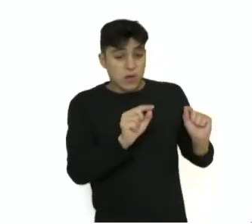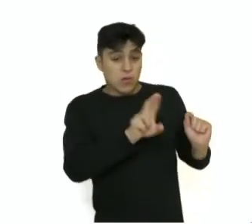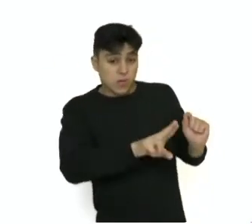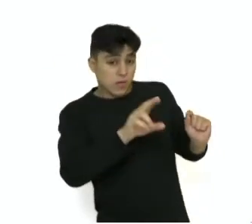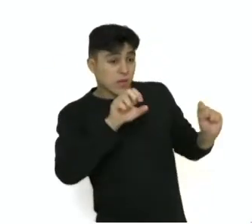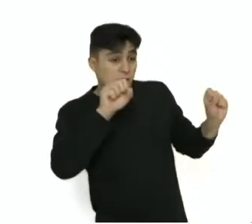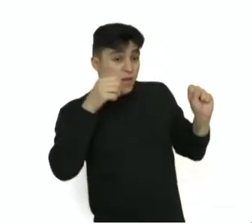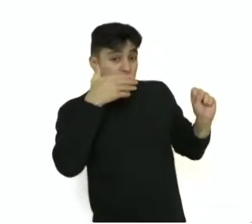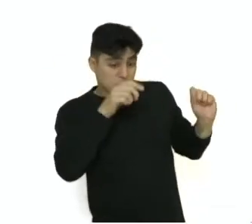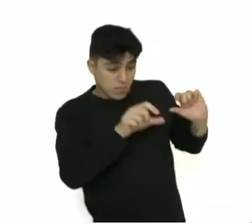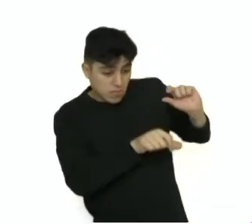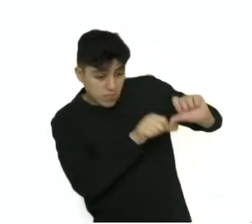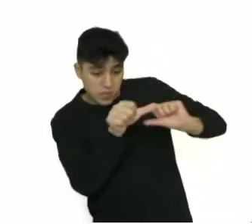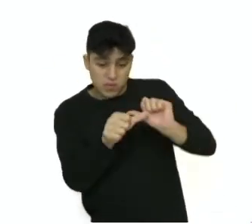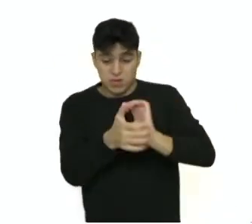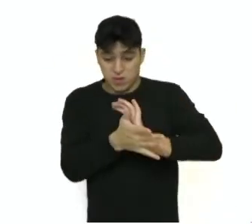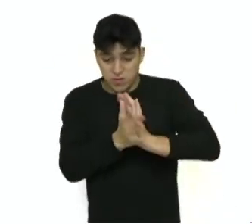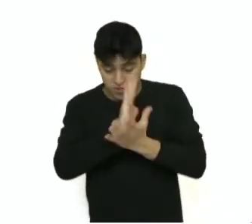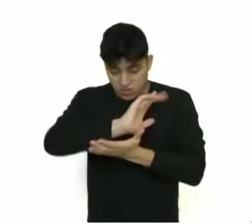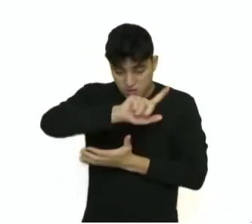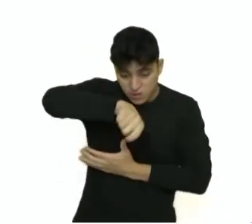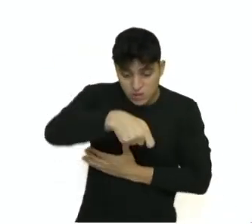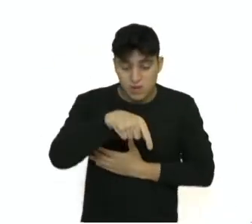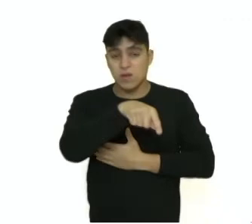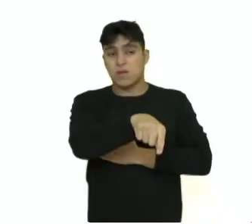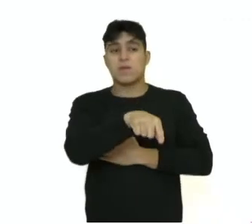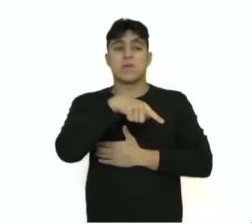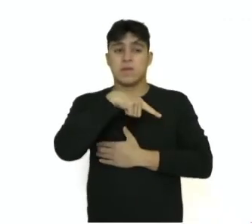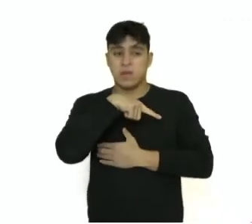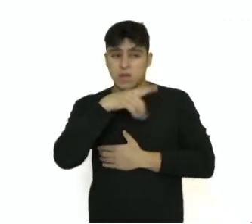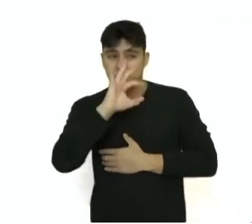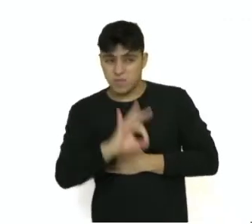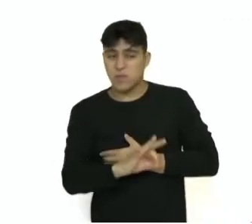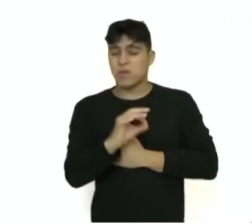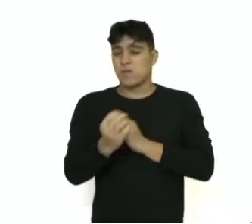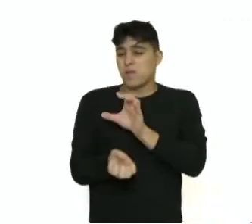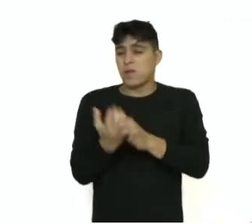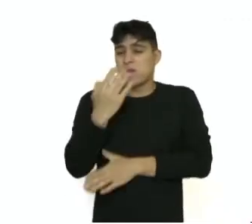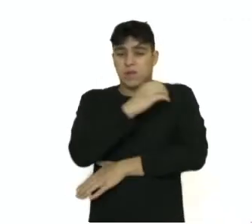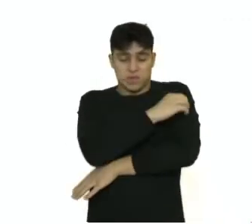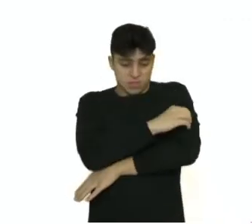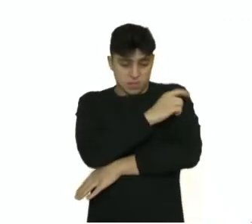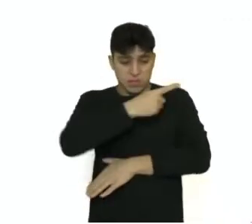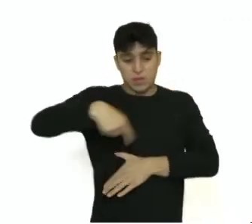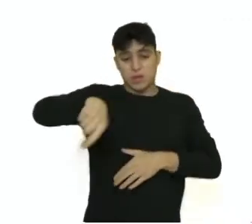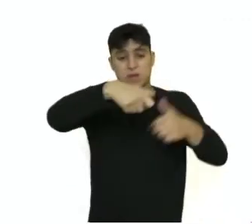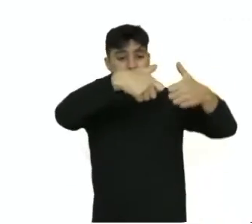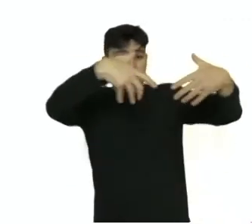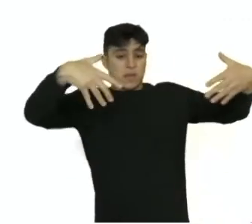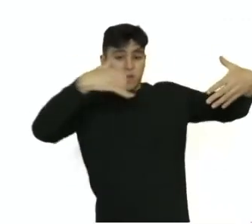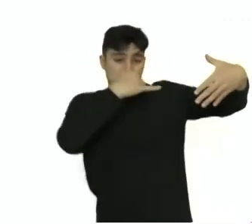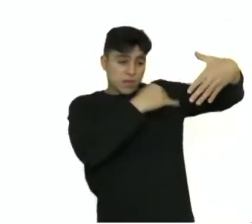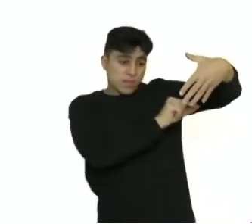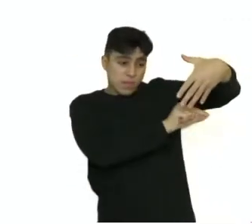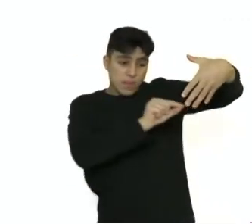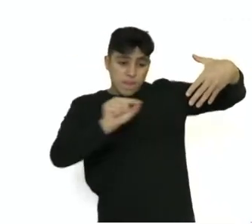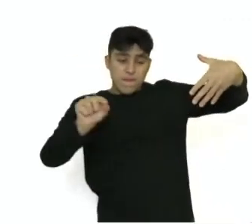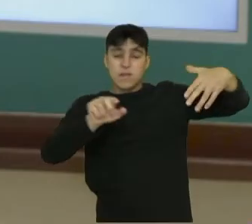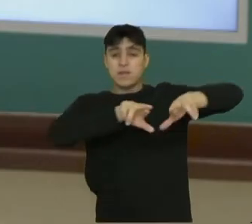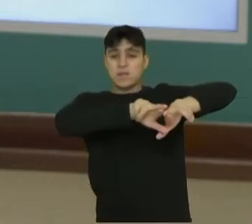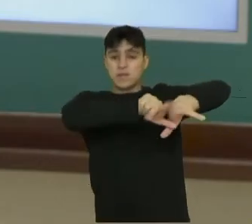que seria em torno de 18%, né? Utilizar principalmente para geração de álcool. Então, essa é a nossa matriz. Perceba que ela é